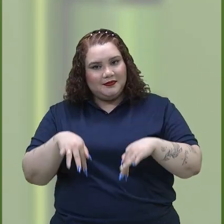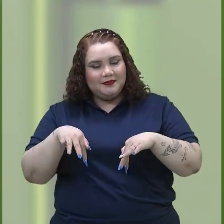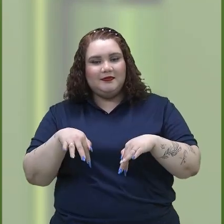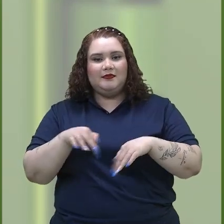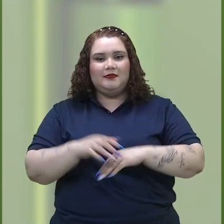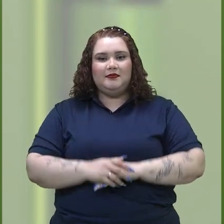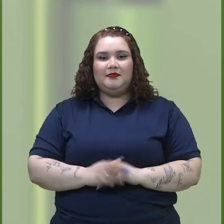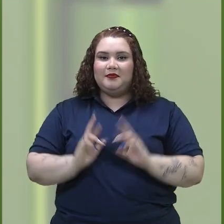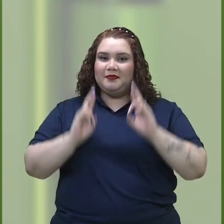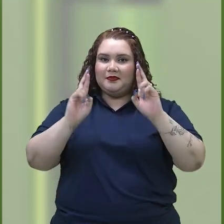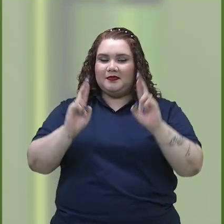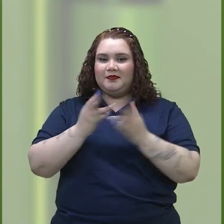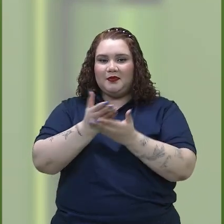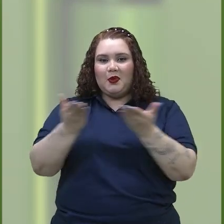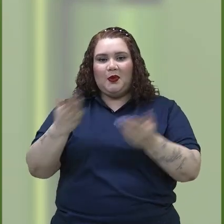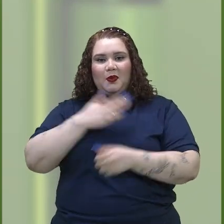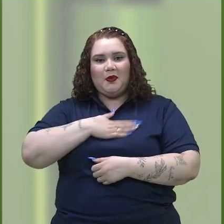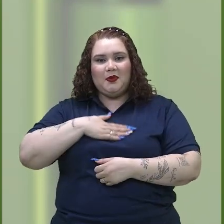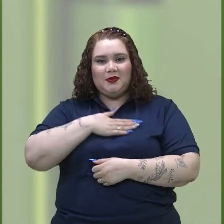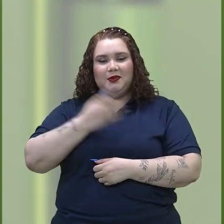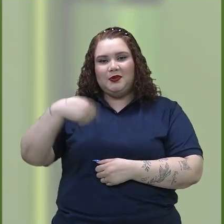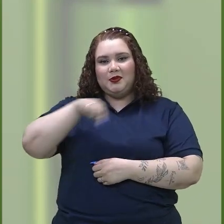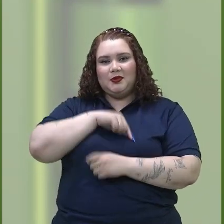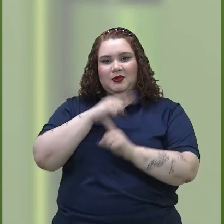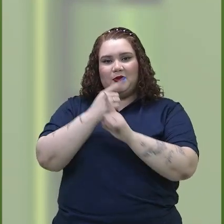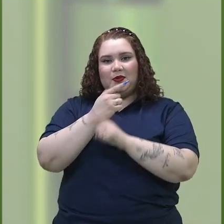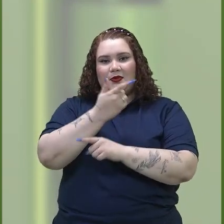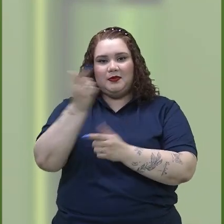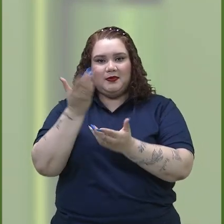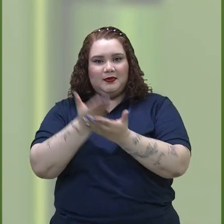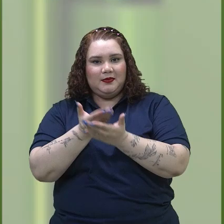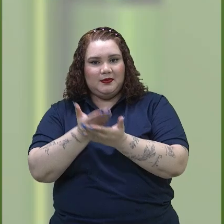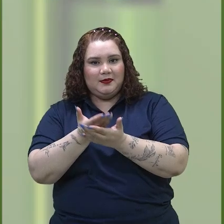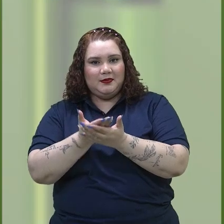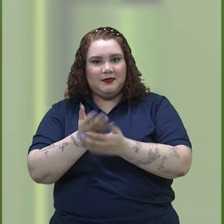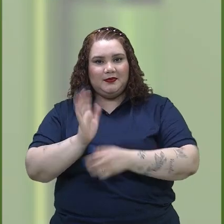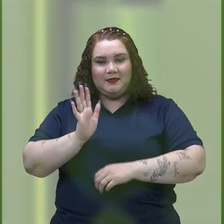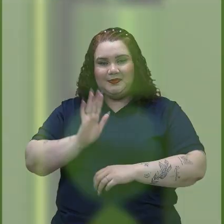vocês. Espero que vocês tenham gostado e a gente se encontra em uma próxima